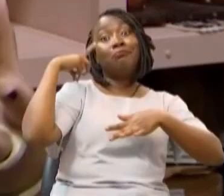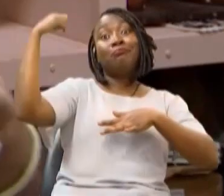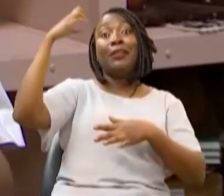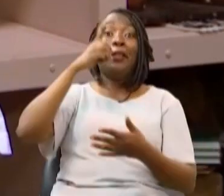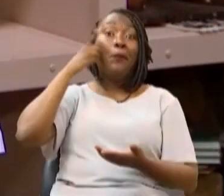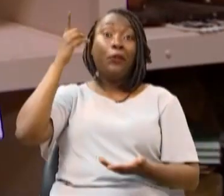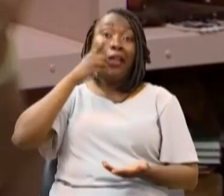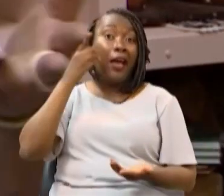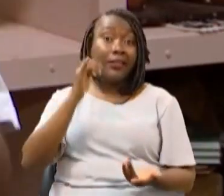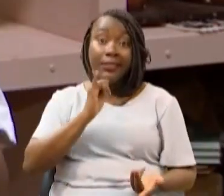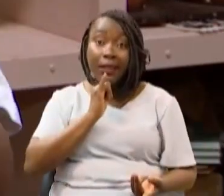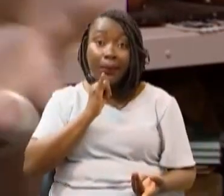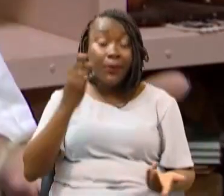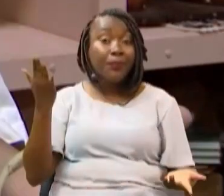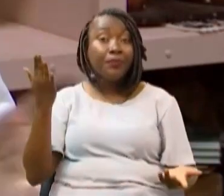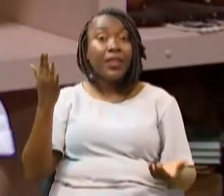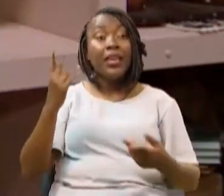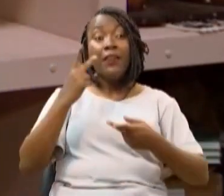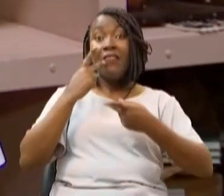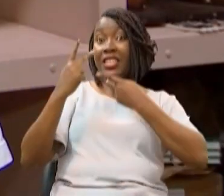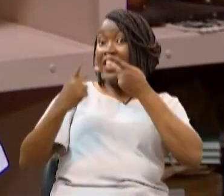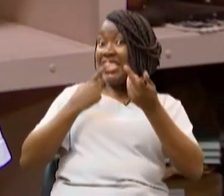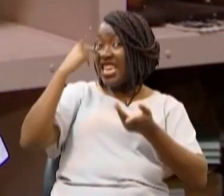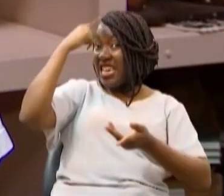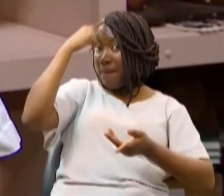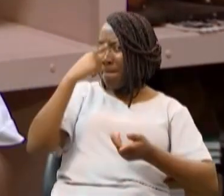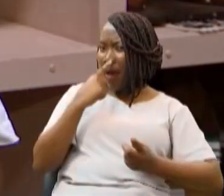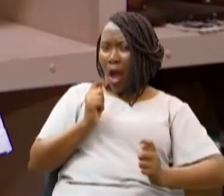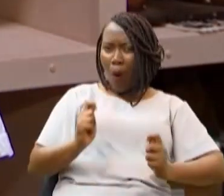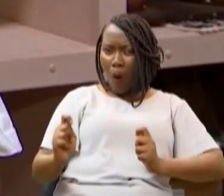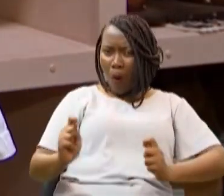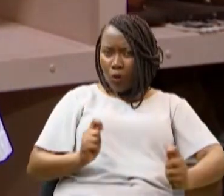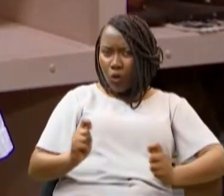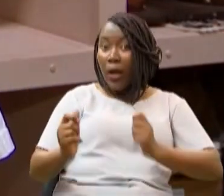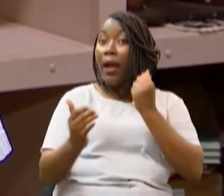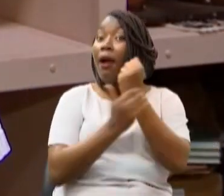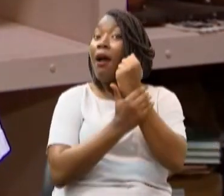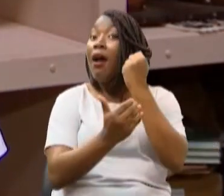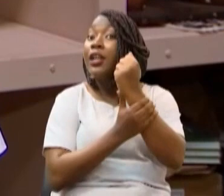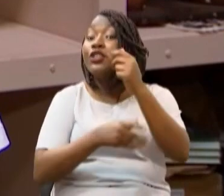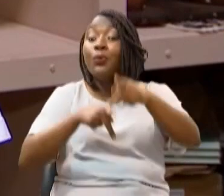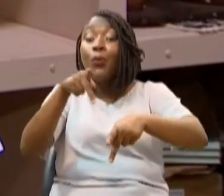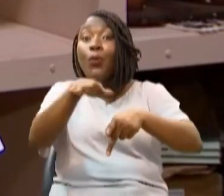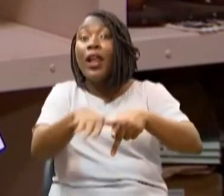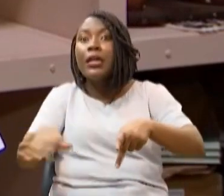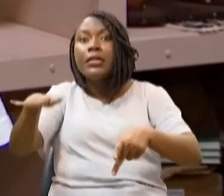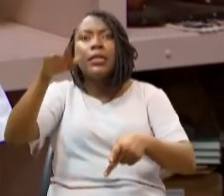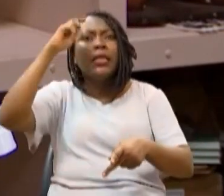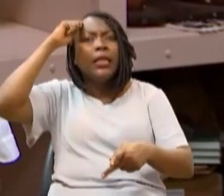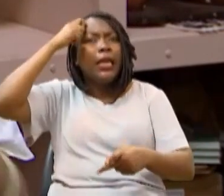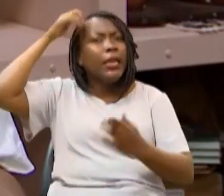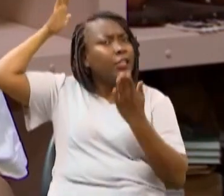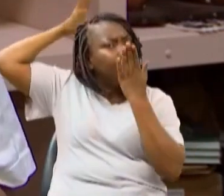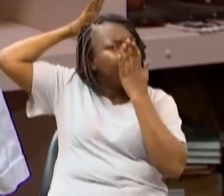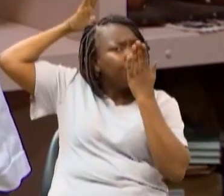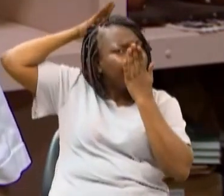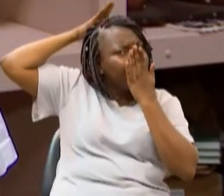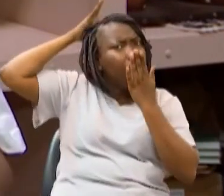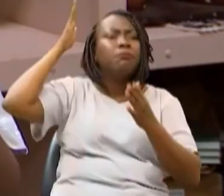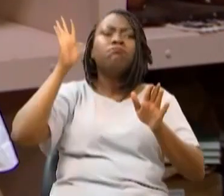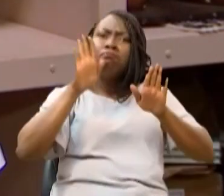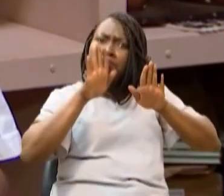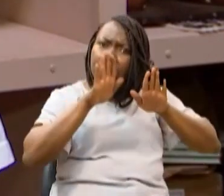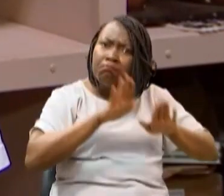a confiança da população e se eleger como deputado, por exemplo, né? A gente vai dizer que essas imagens de controle garantem que essas